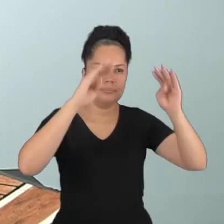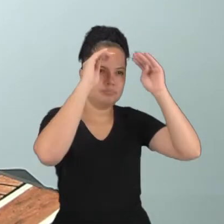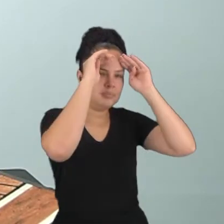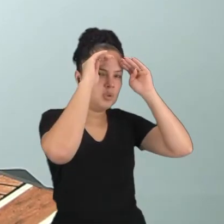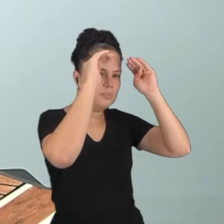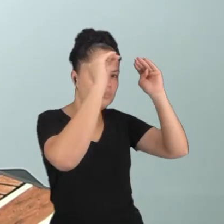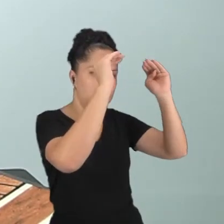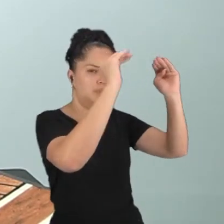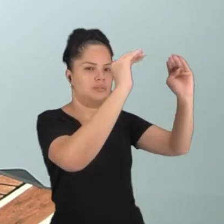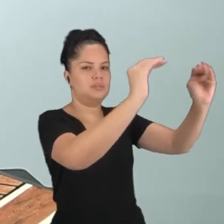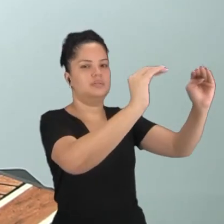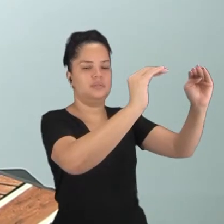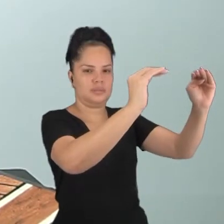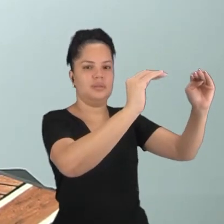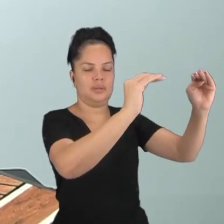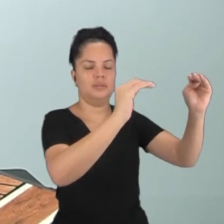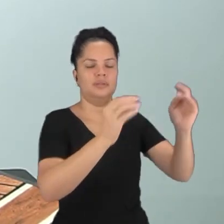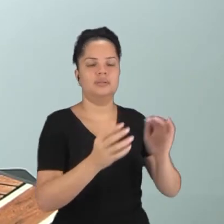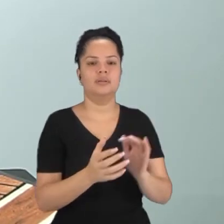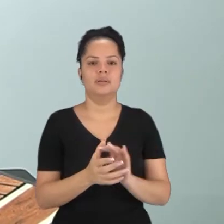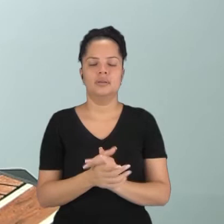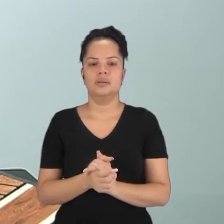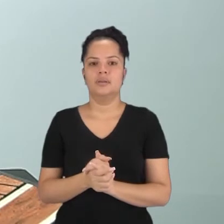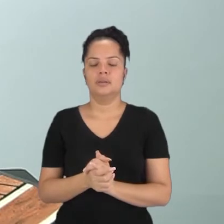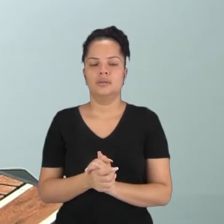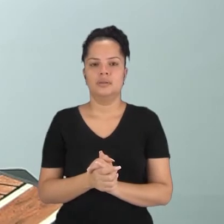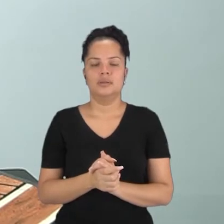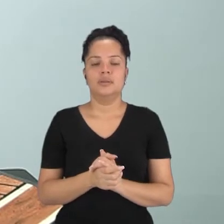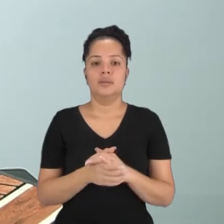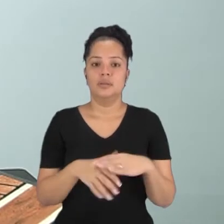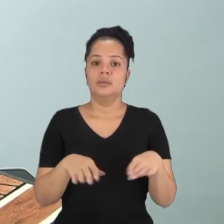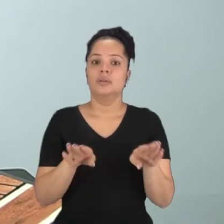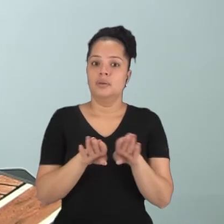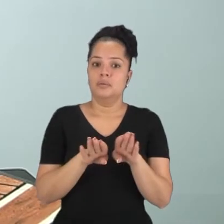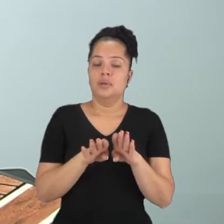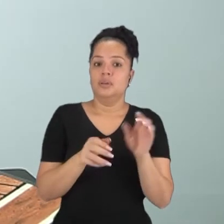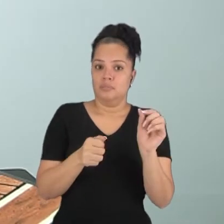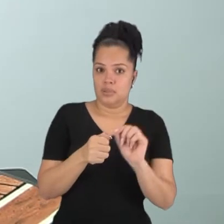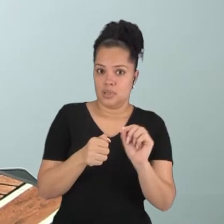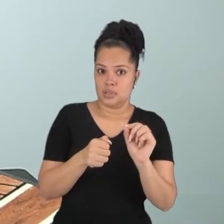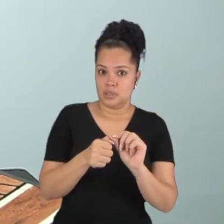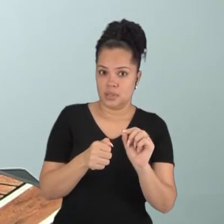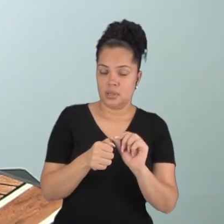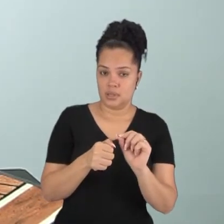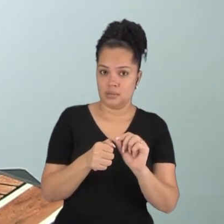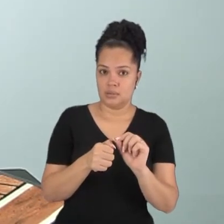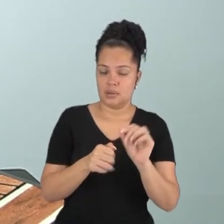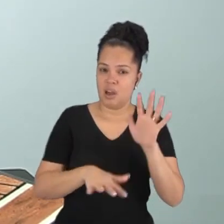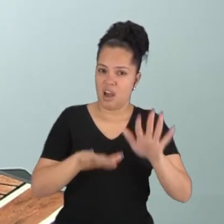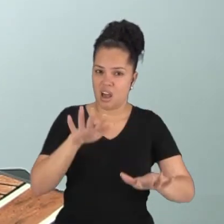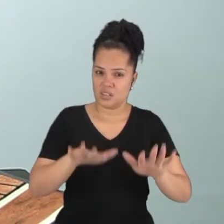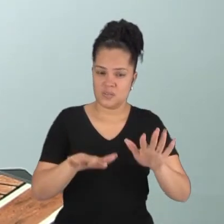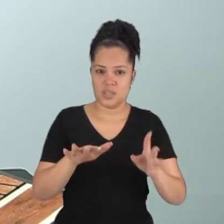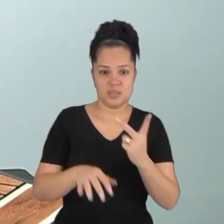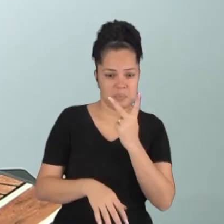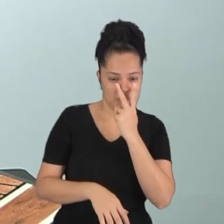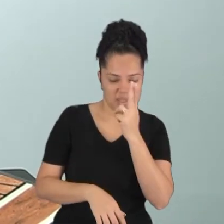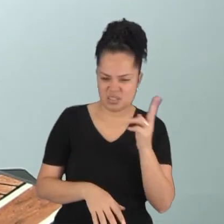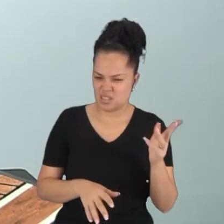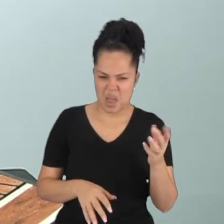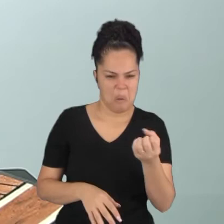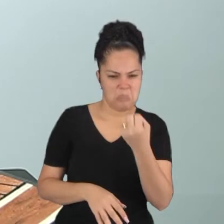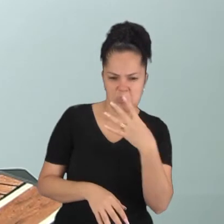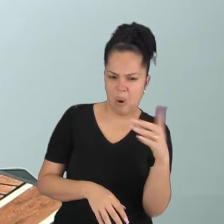né? Os proprietários das terras. E mesmo fazendo, eles achavam que estava mal feito, né,